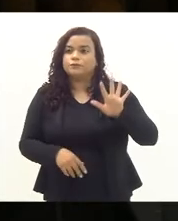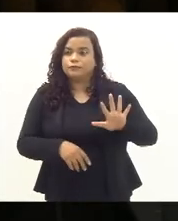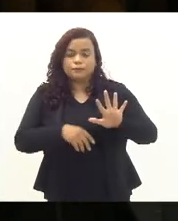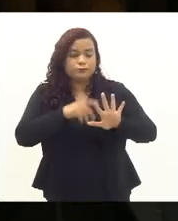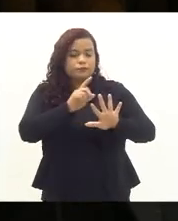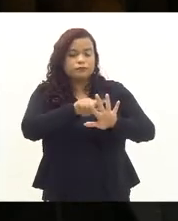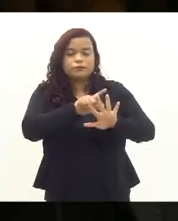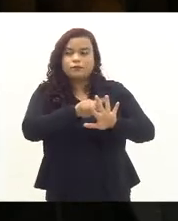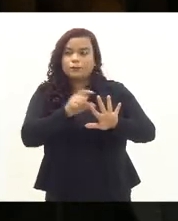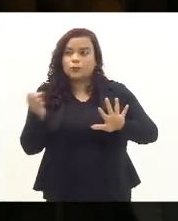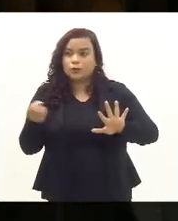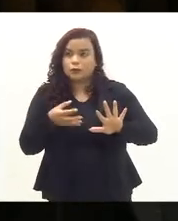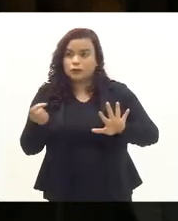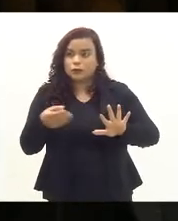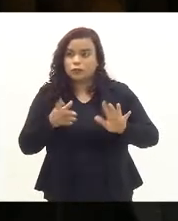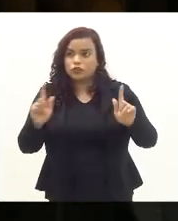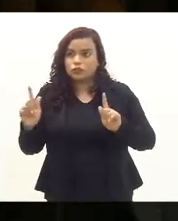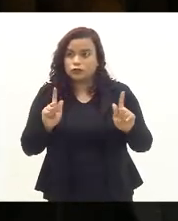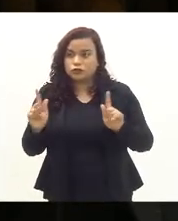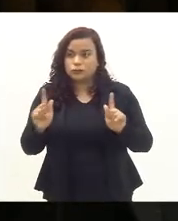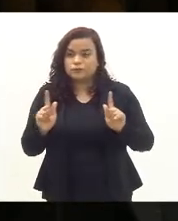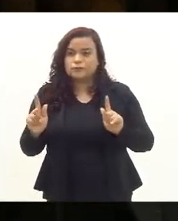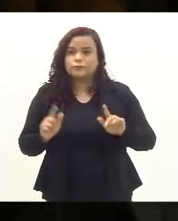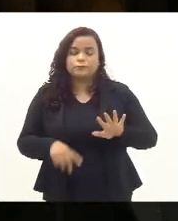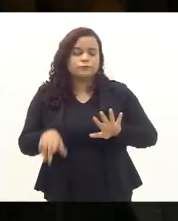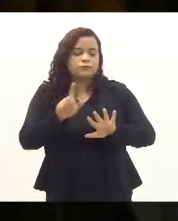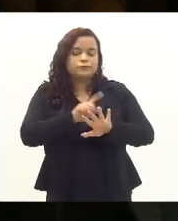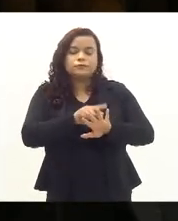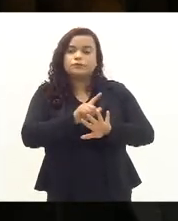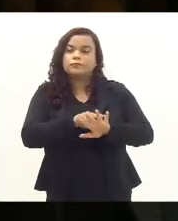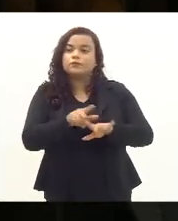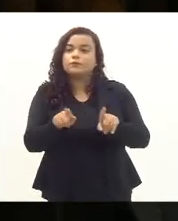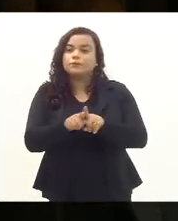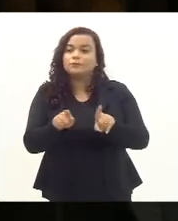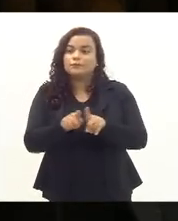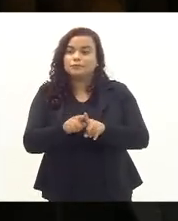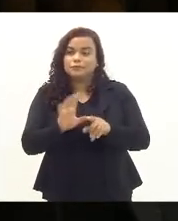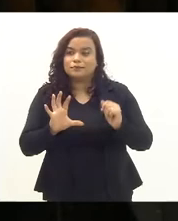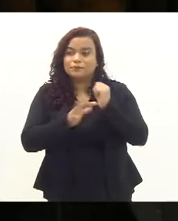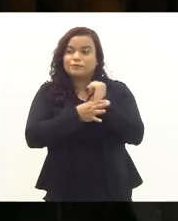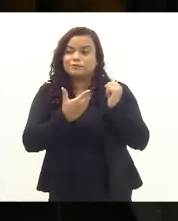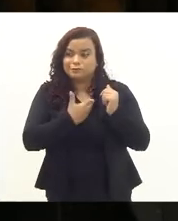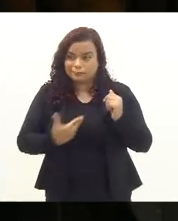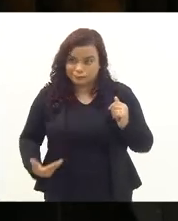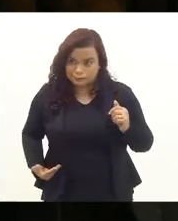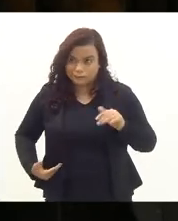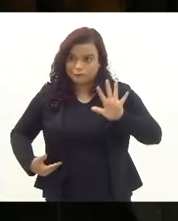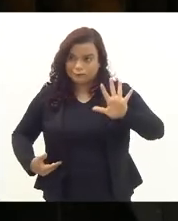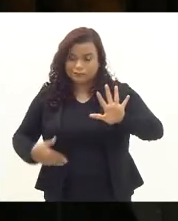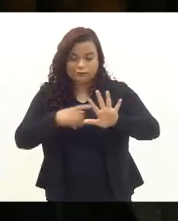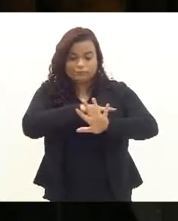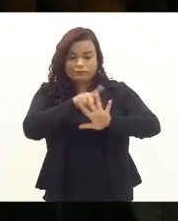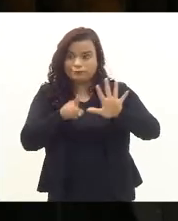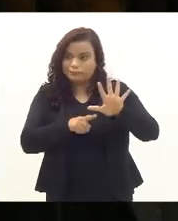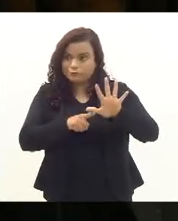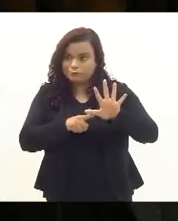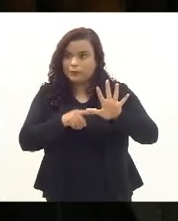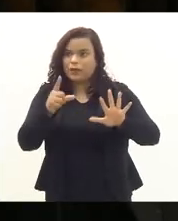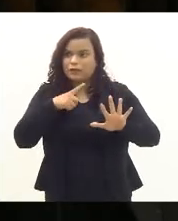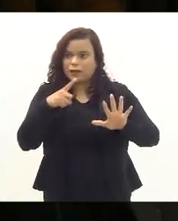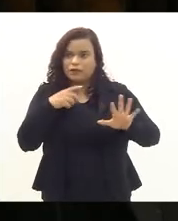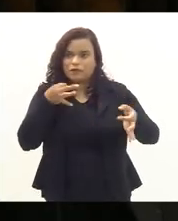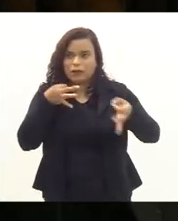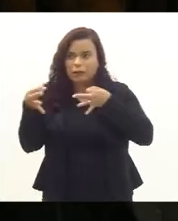modernização da gestão o e segurança pública e foi